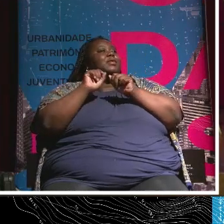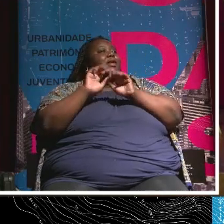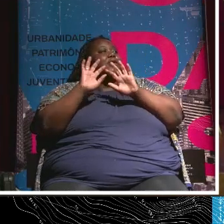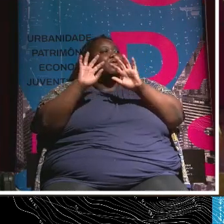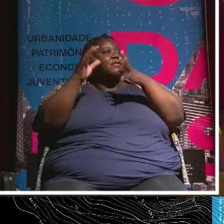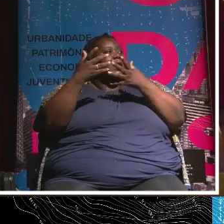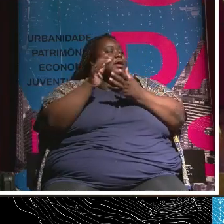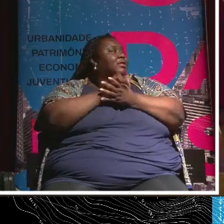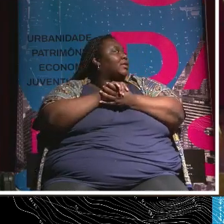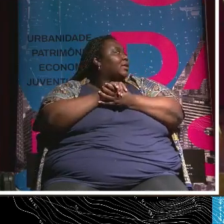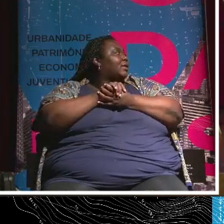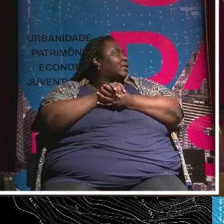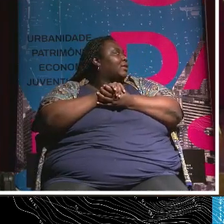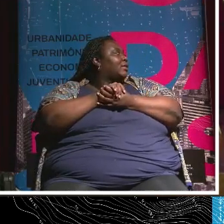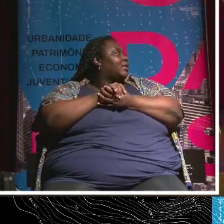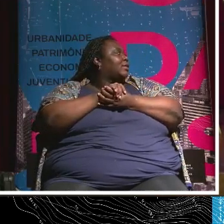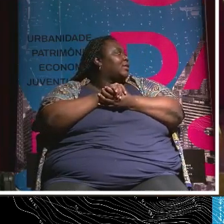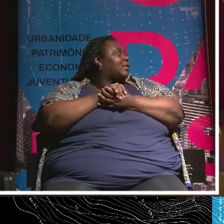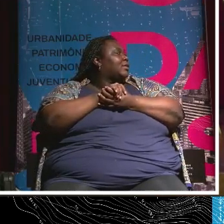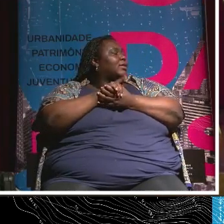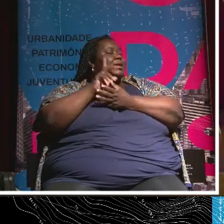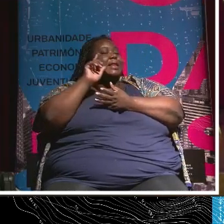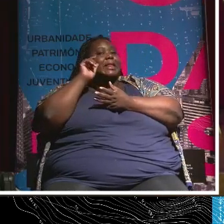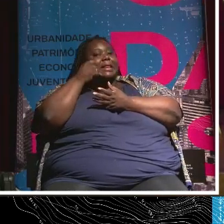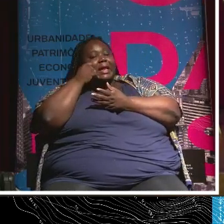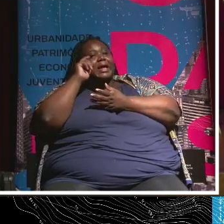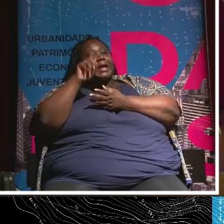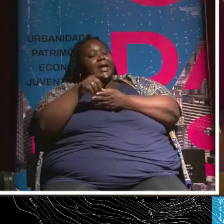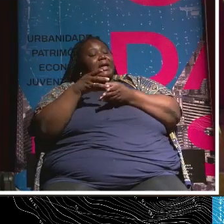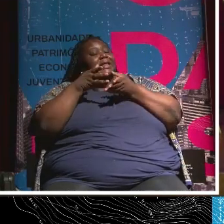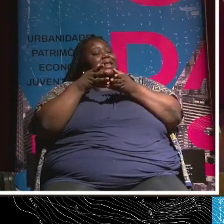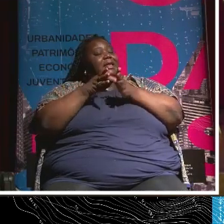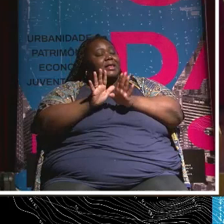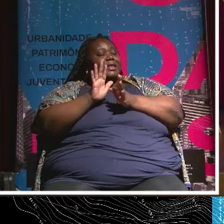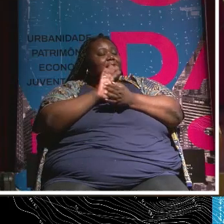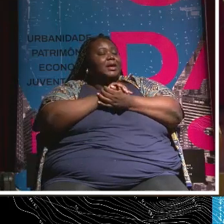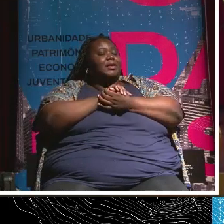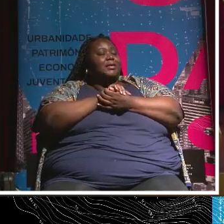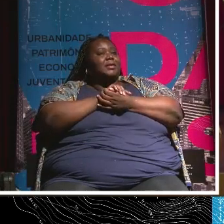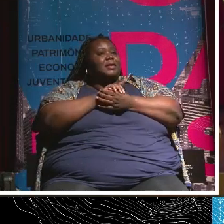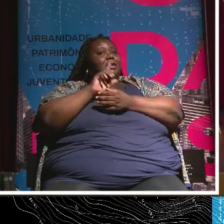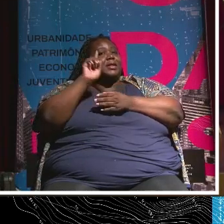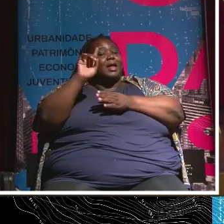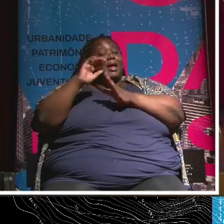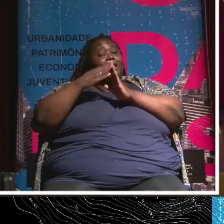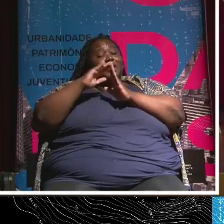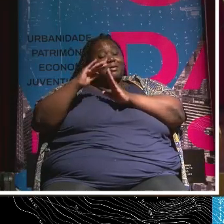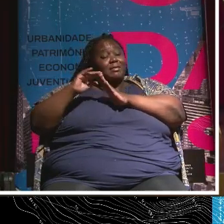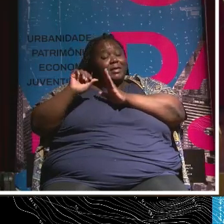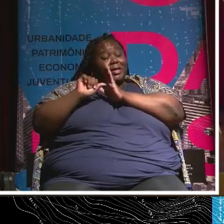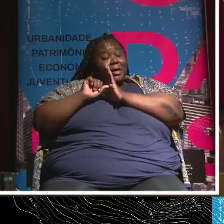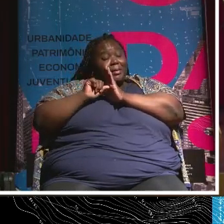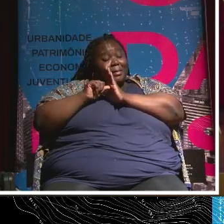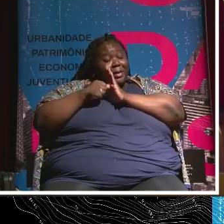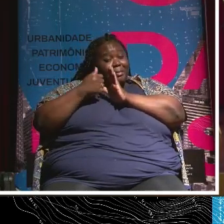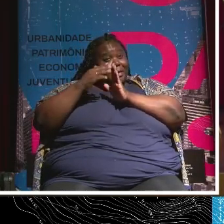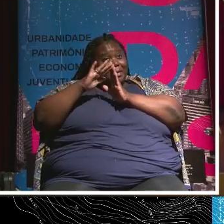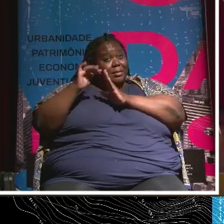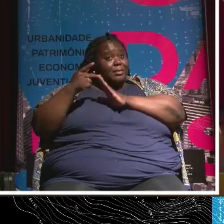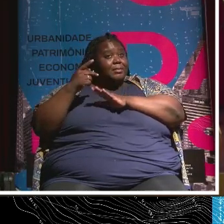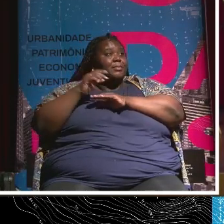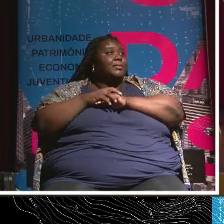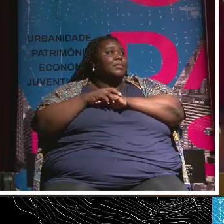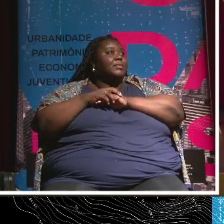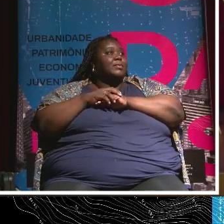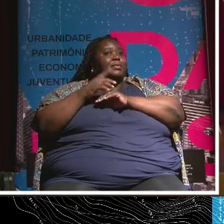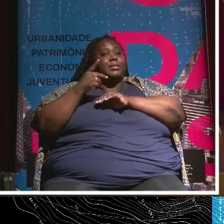de um homem negro que nasceu lá na favela primeira, né? Ele é